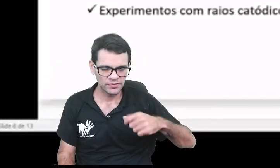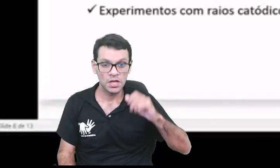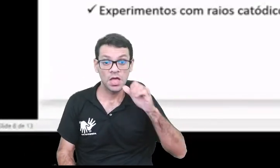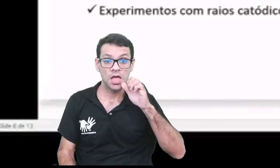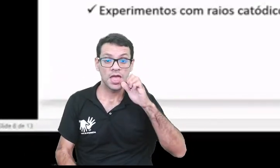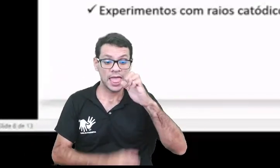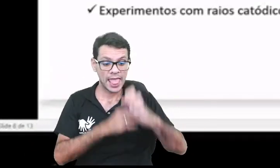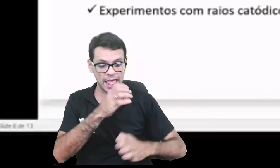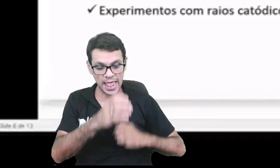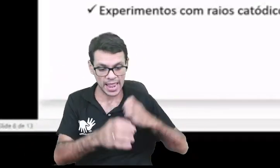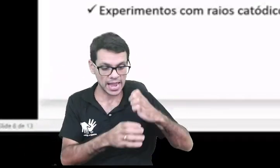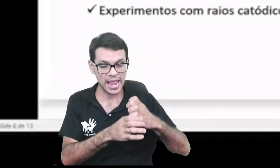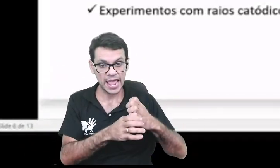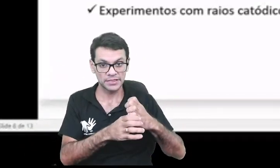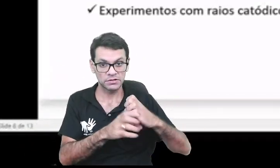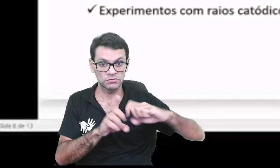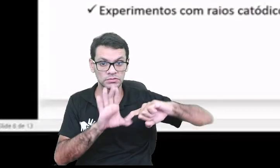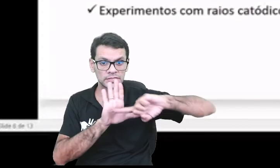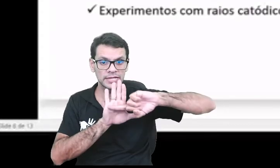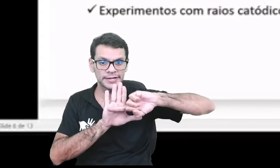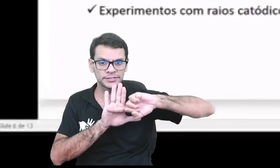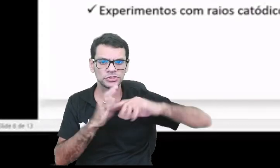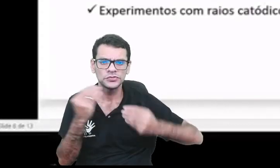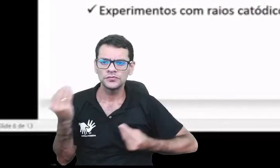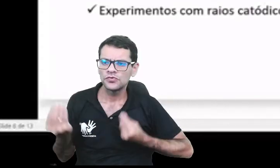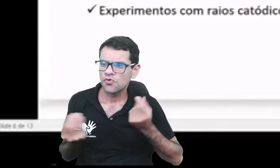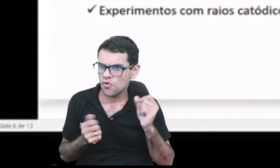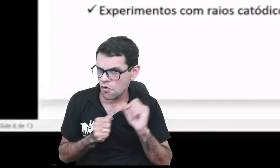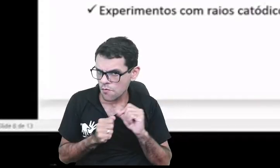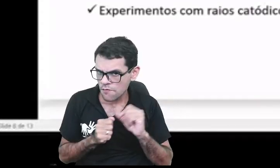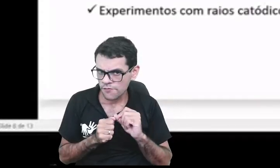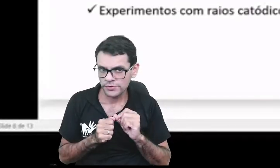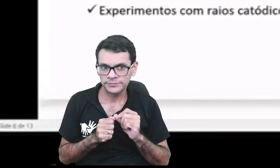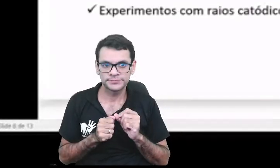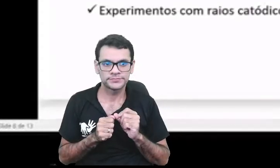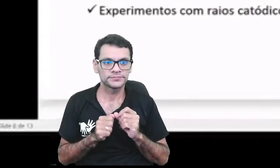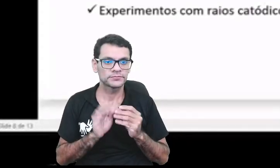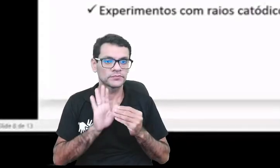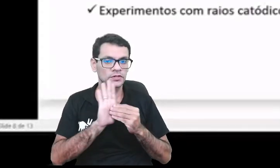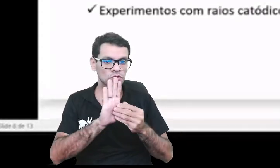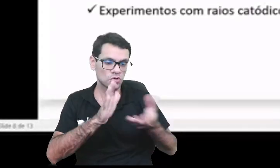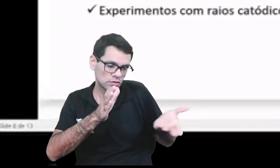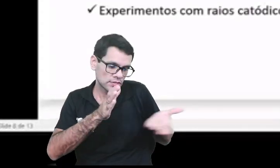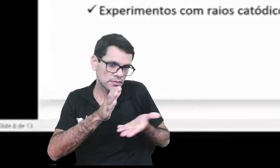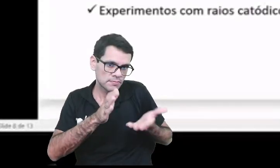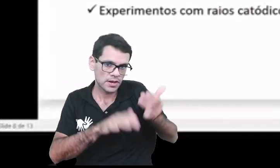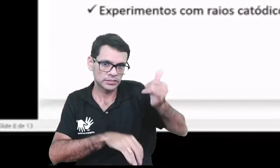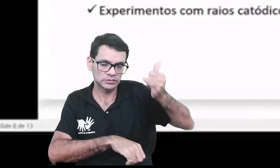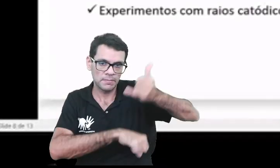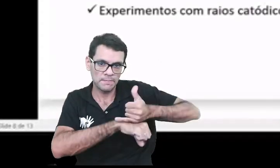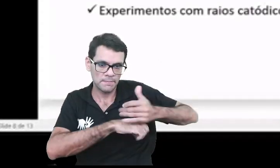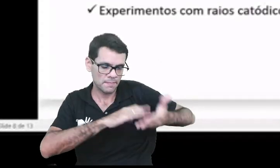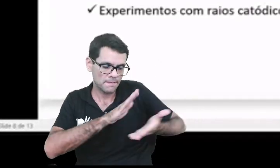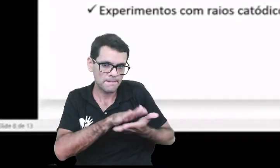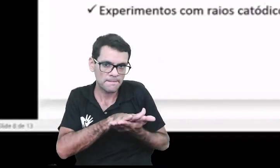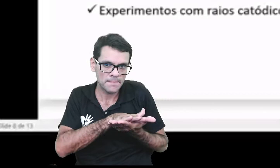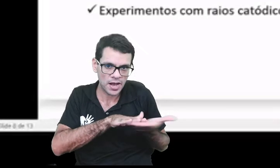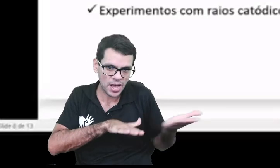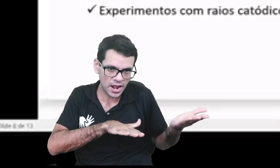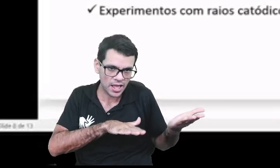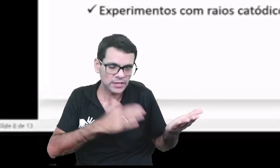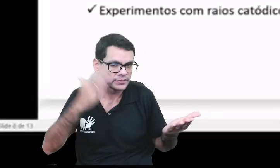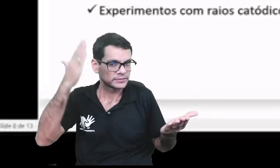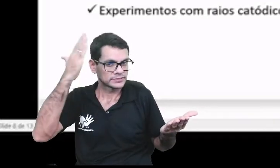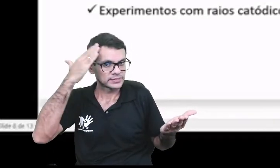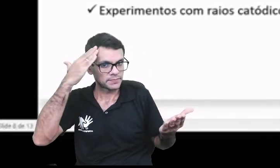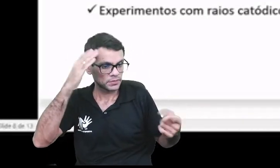eram negativos, né? E como é que faz? Aqui ele coloca uma placa negativa, eles já sabiam que negativo